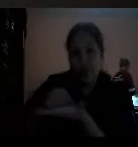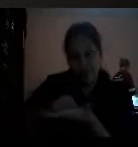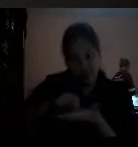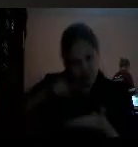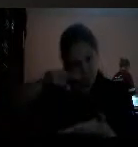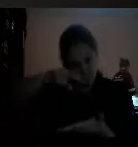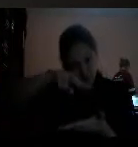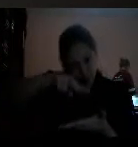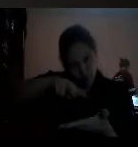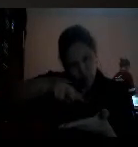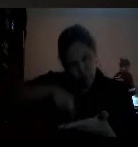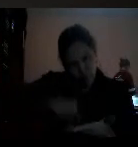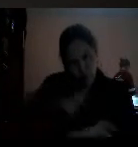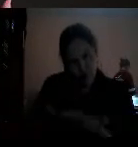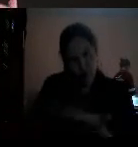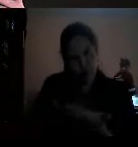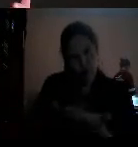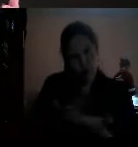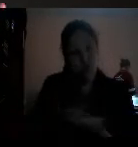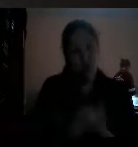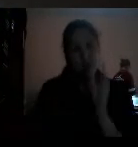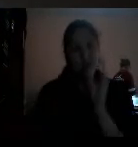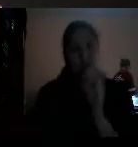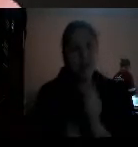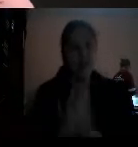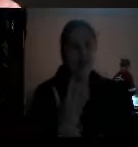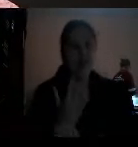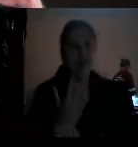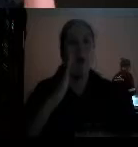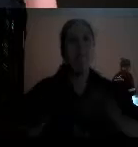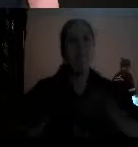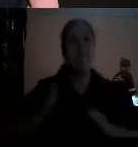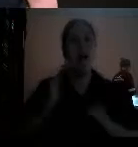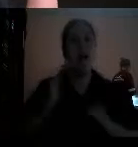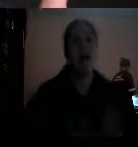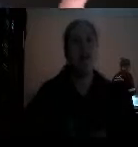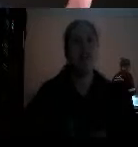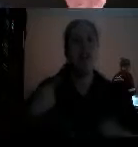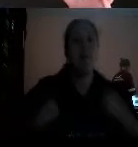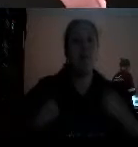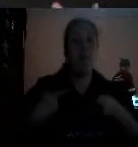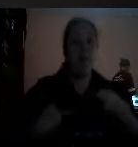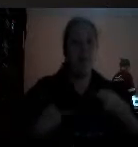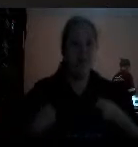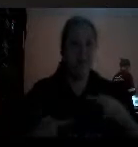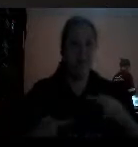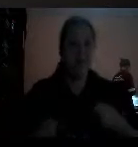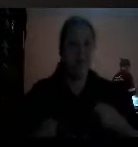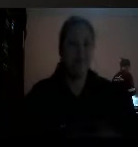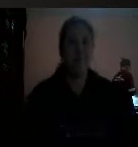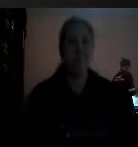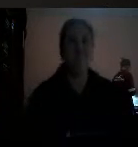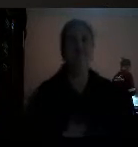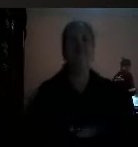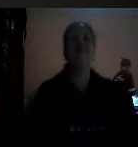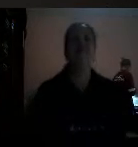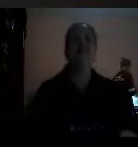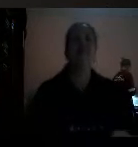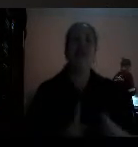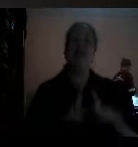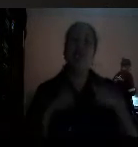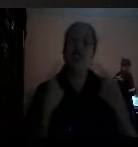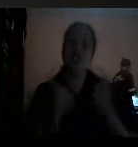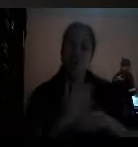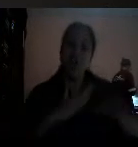trabalhos desse sueco é que nós teremos o desenvolvimento, desenrolar das primeiras grandes teorias geopolíticas,